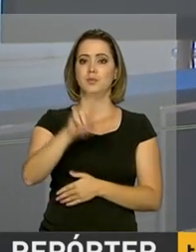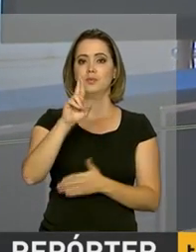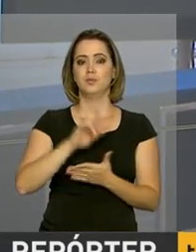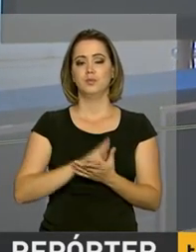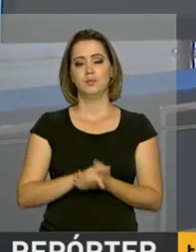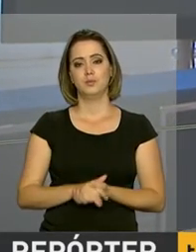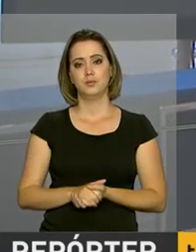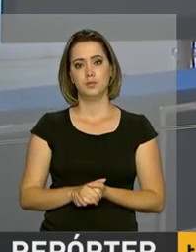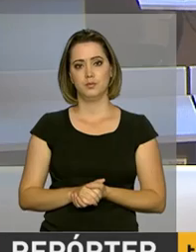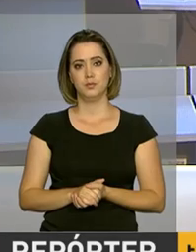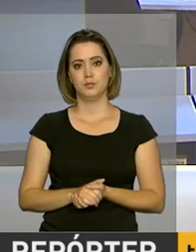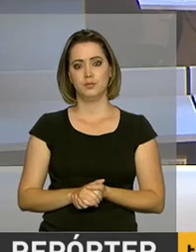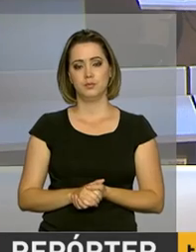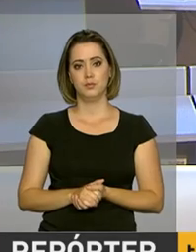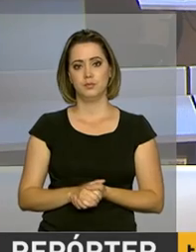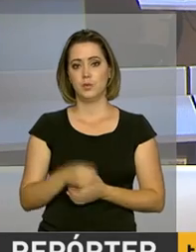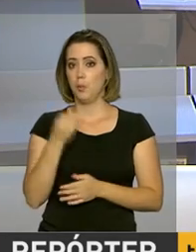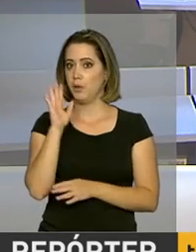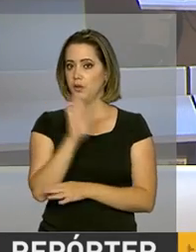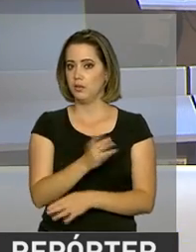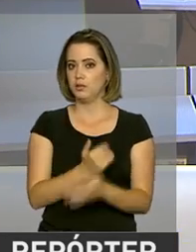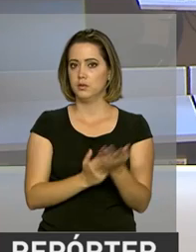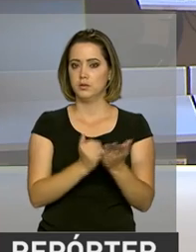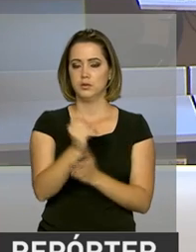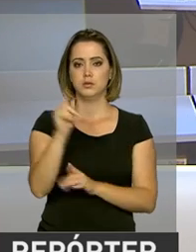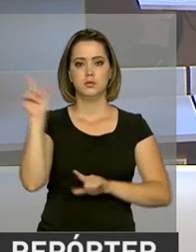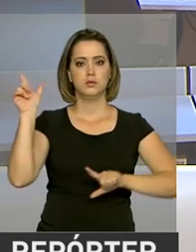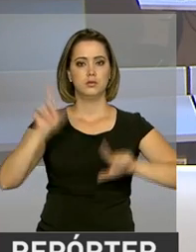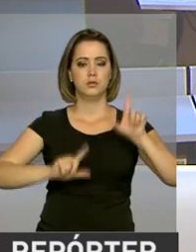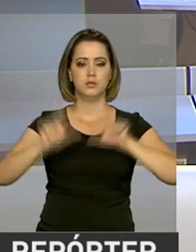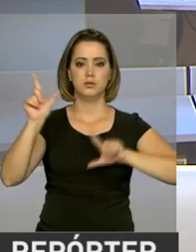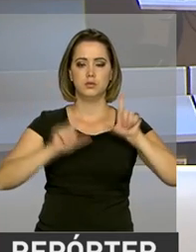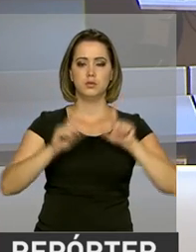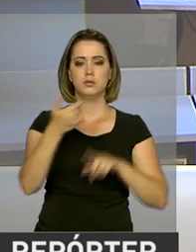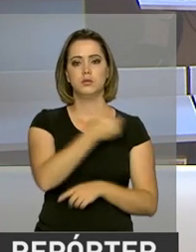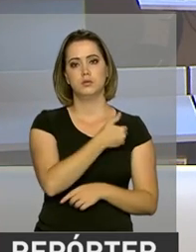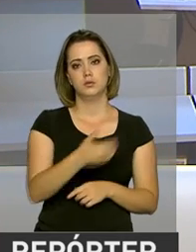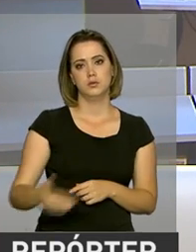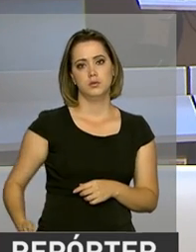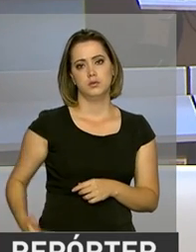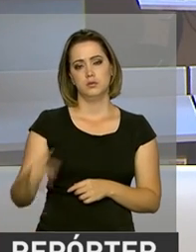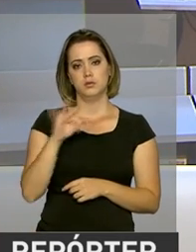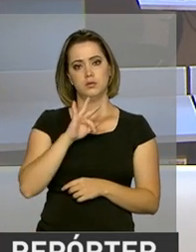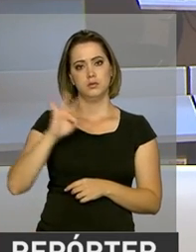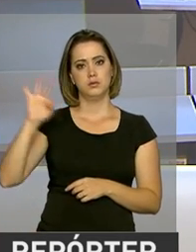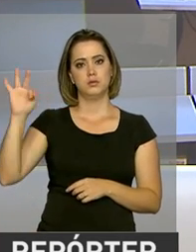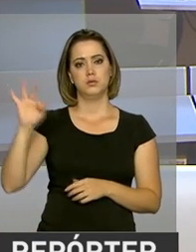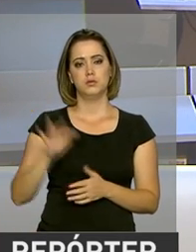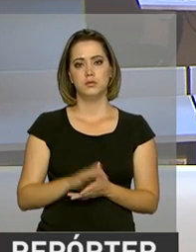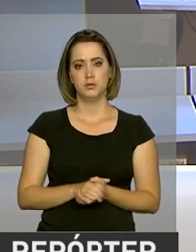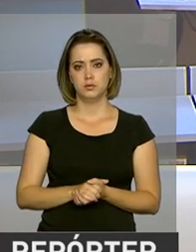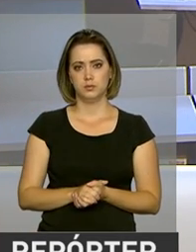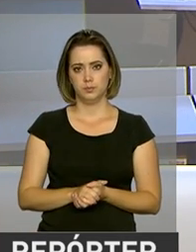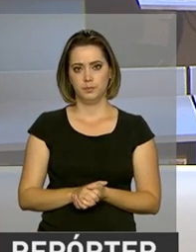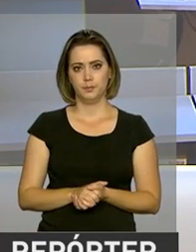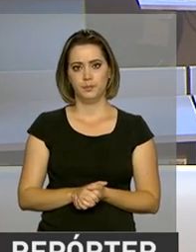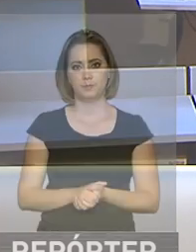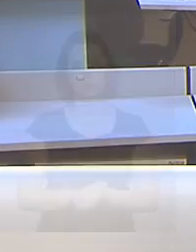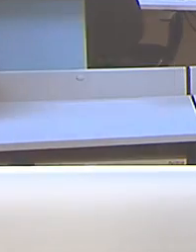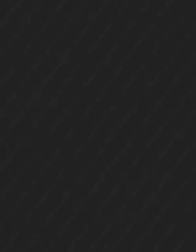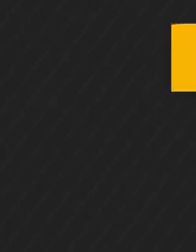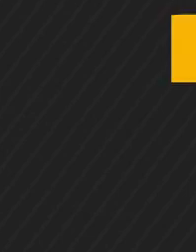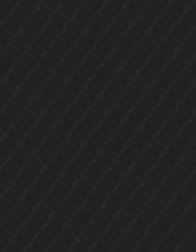repórter NBR uma ótima tarde para você e continue com a gente aqui na NBR a TV do Governo